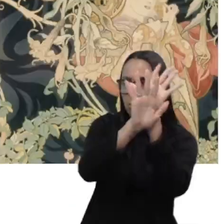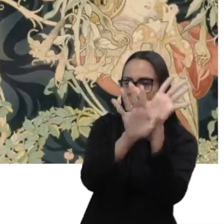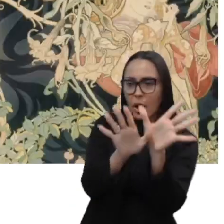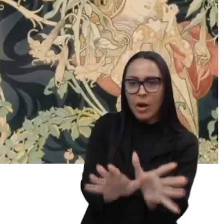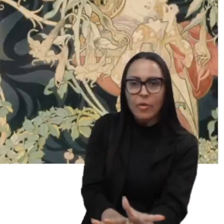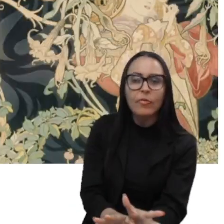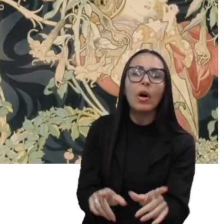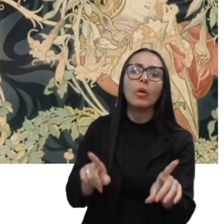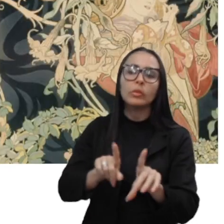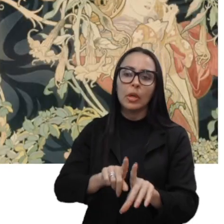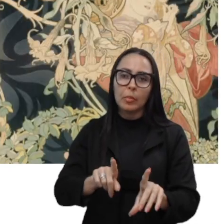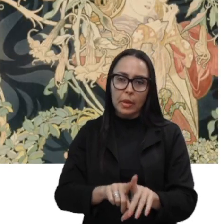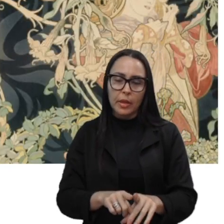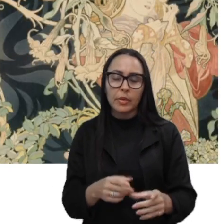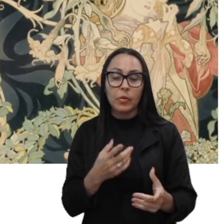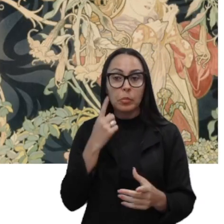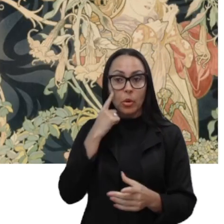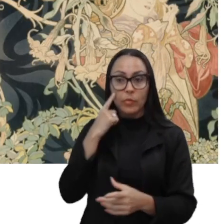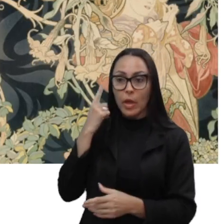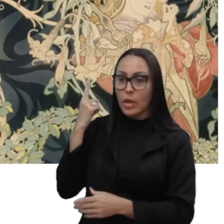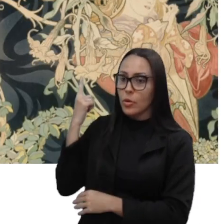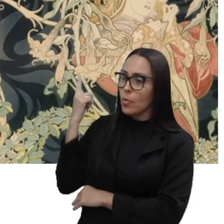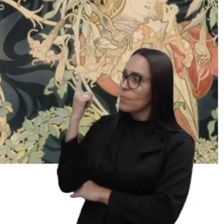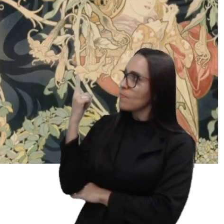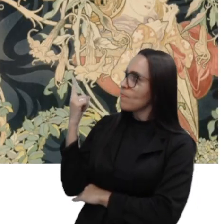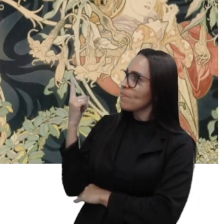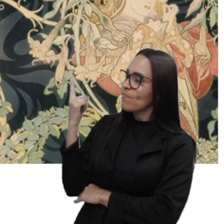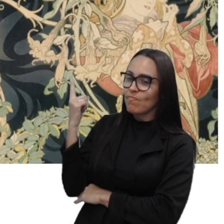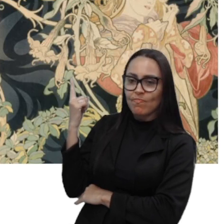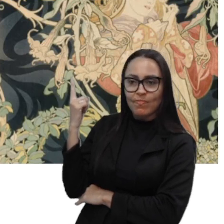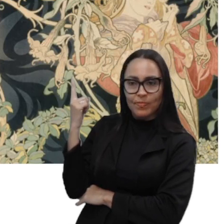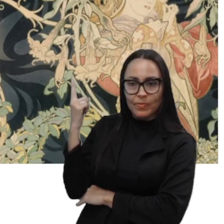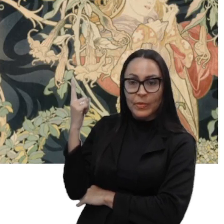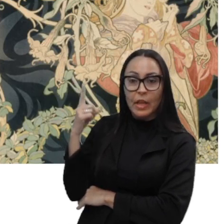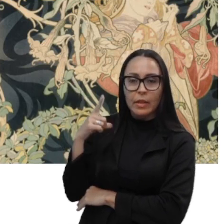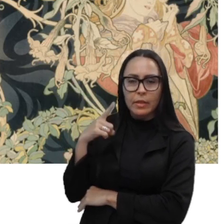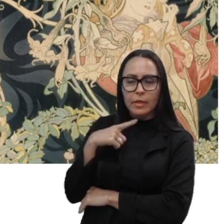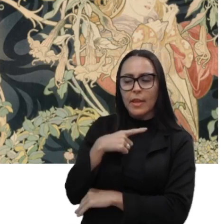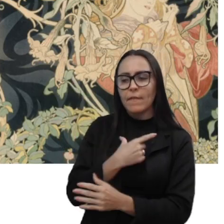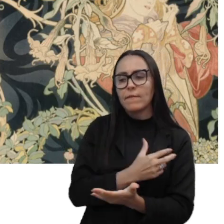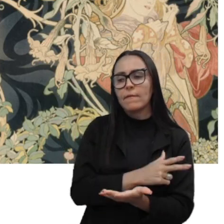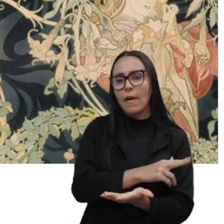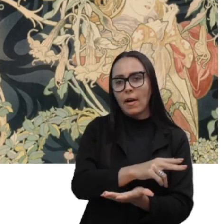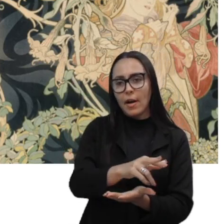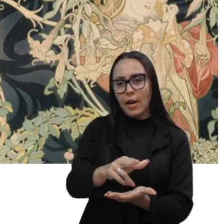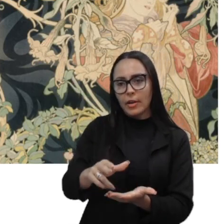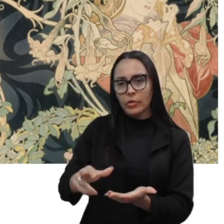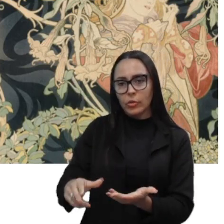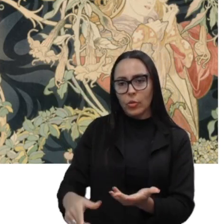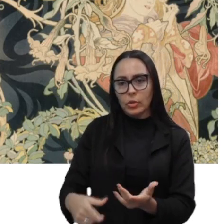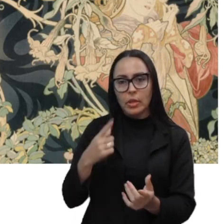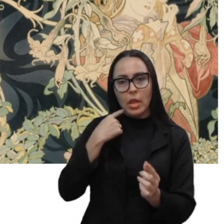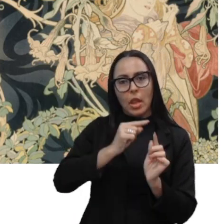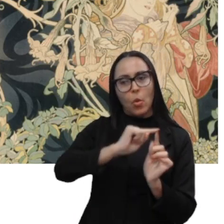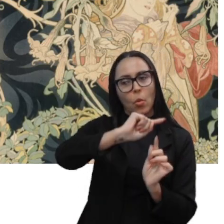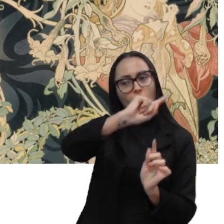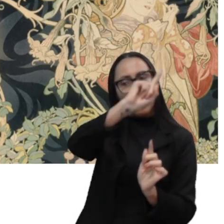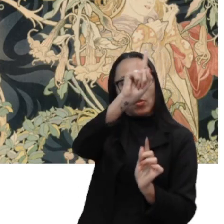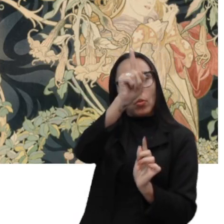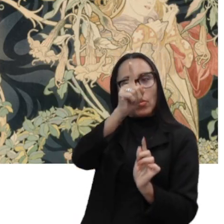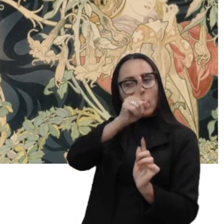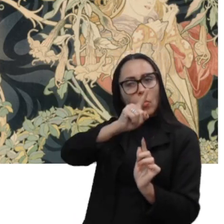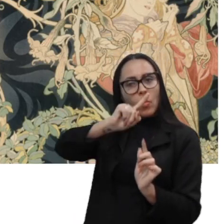aparecia muito, como a gente pode ver aqui, eu trouxe para vocês. Tinha bastante essa coisa da linha curva, né? Dessa